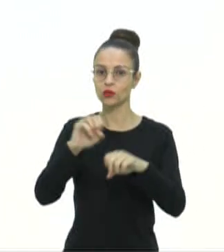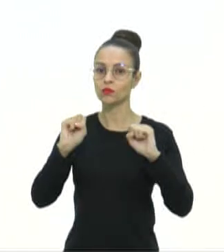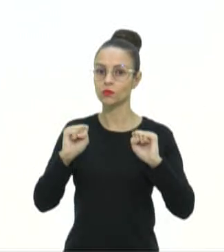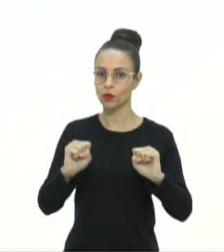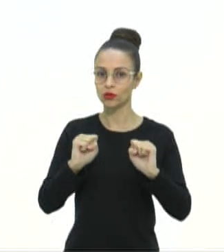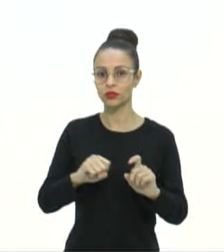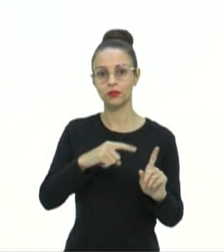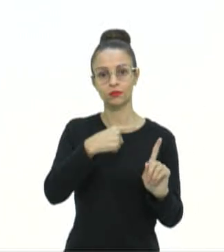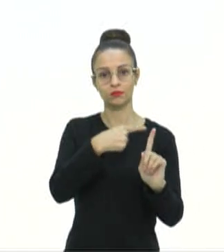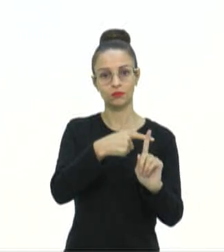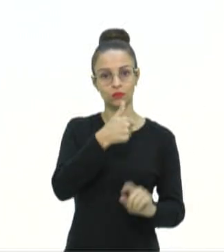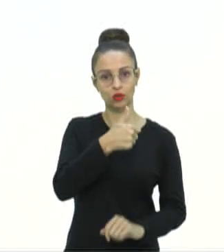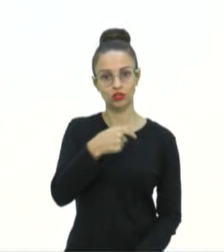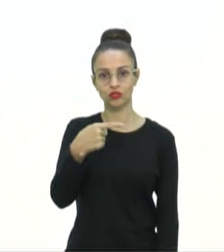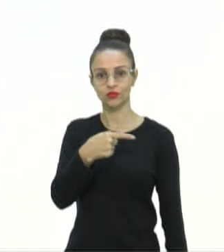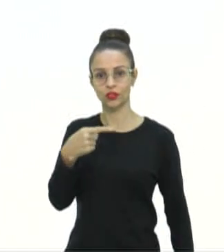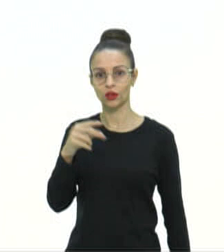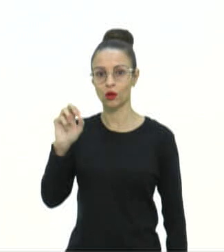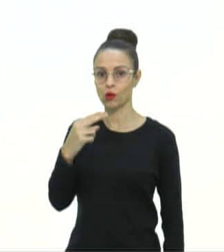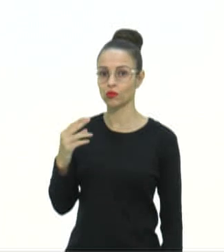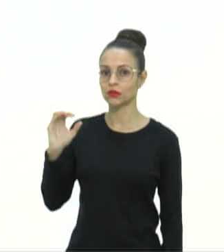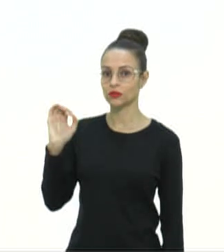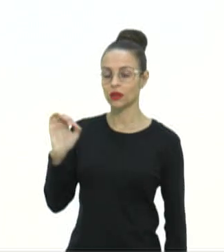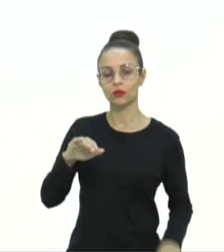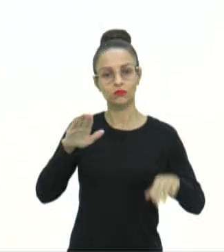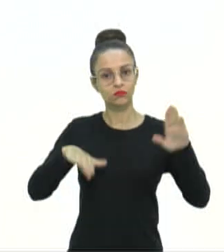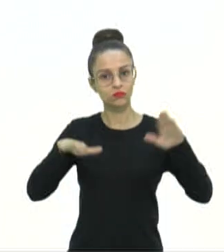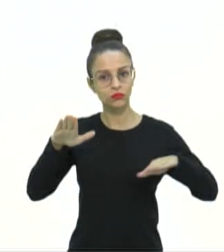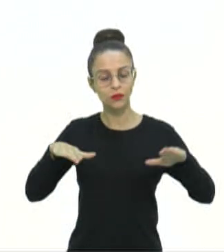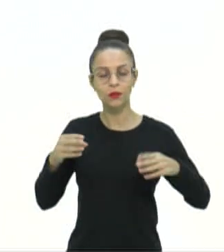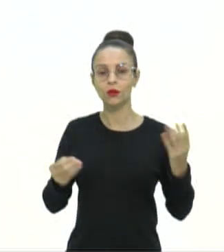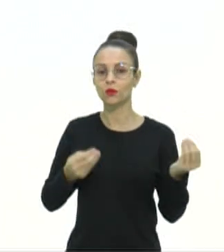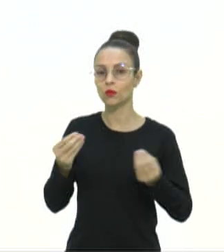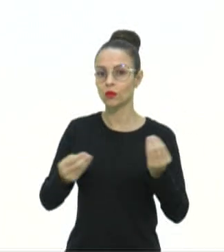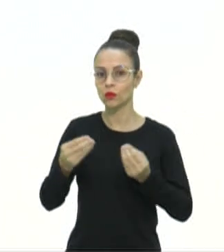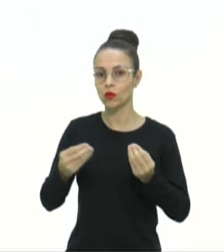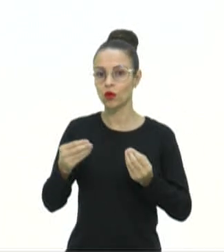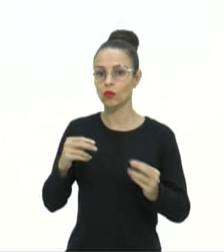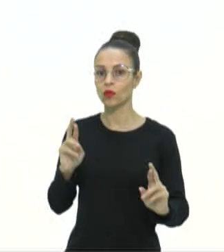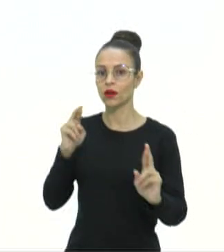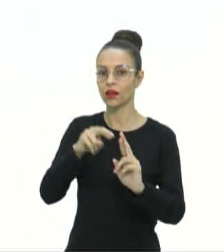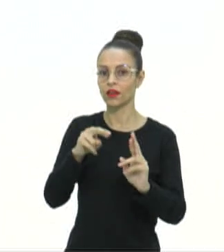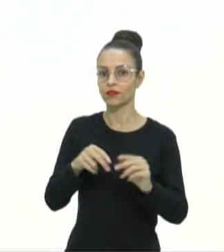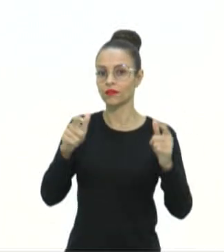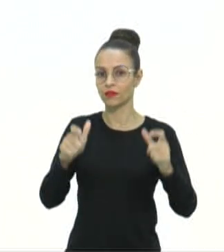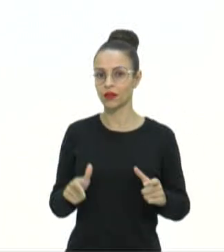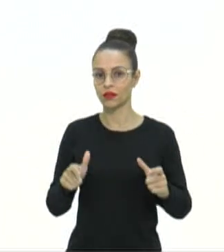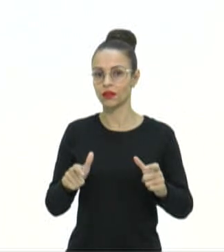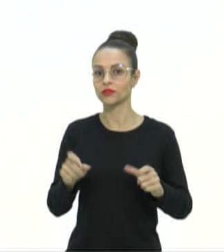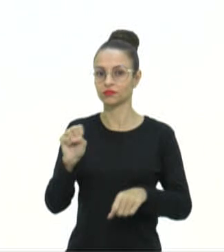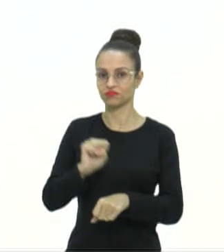ser positiva, negativa ou zero, dependendo do nível tomado como referência.